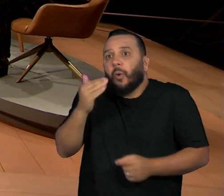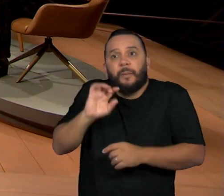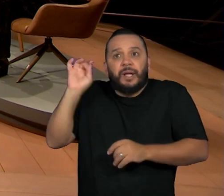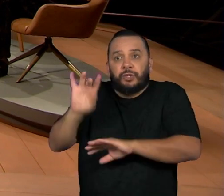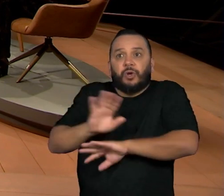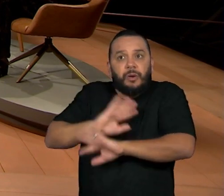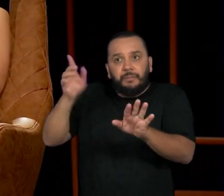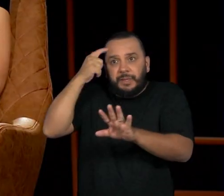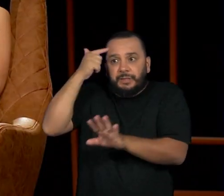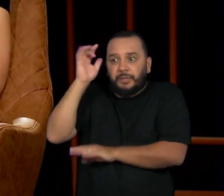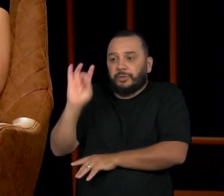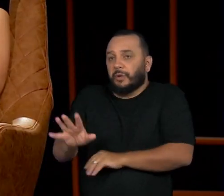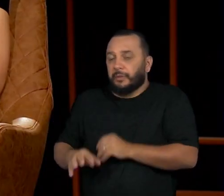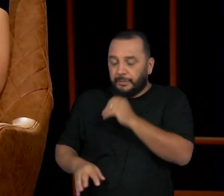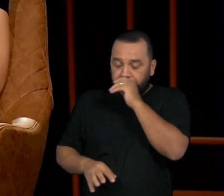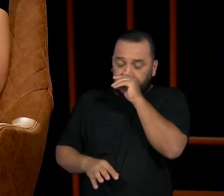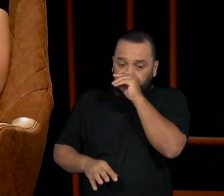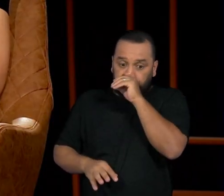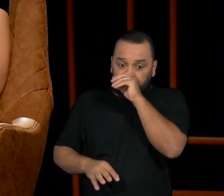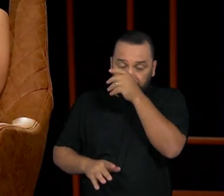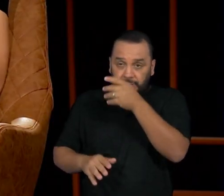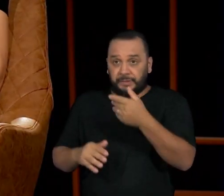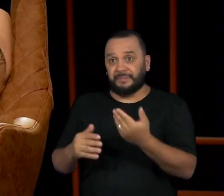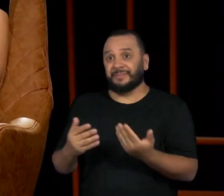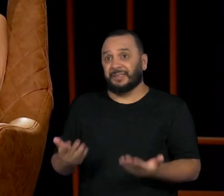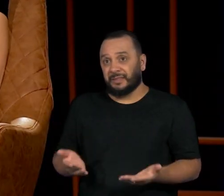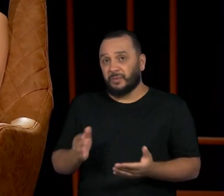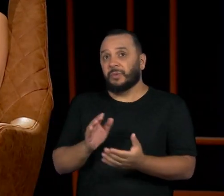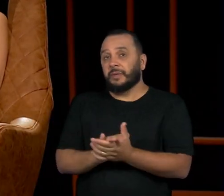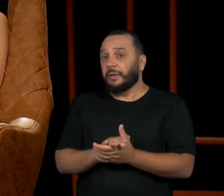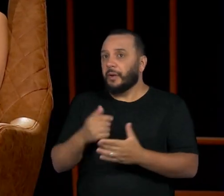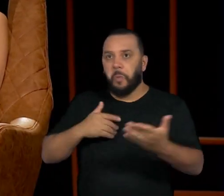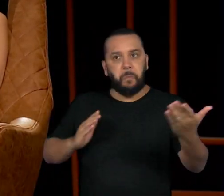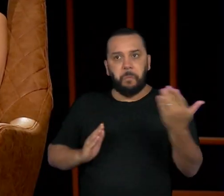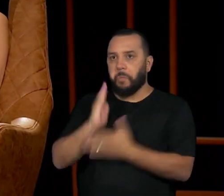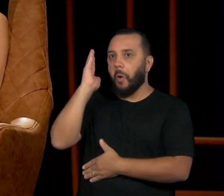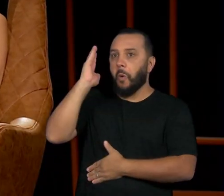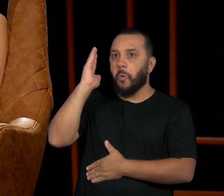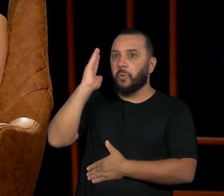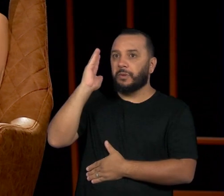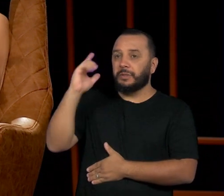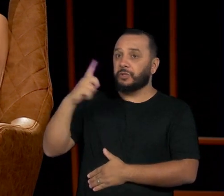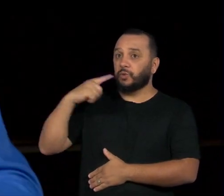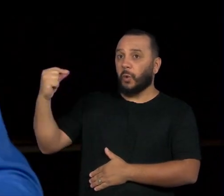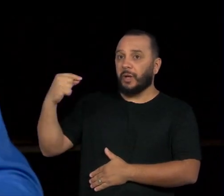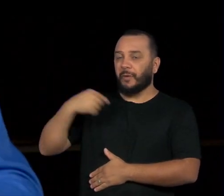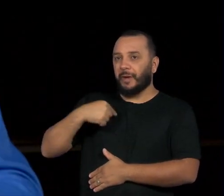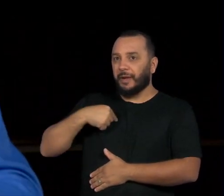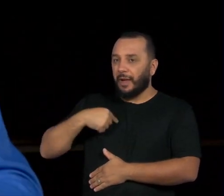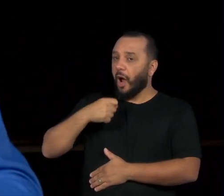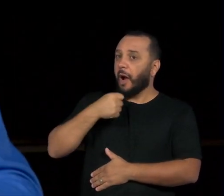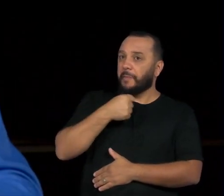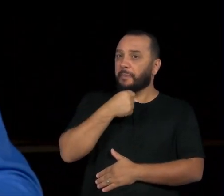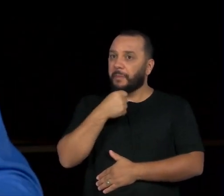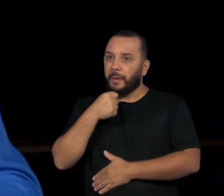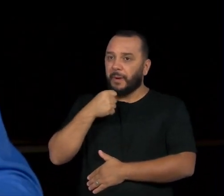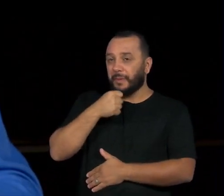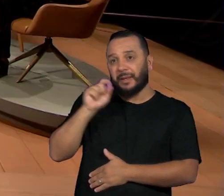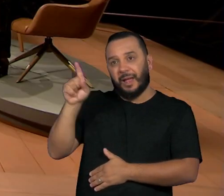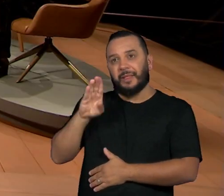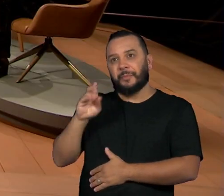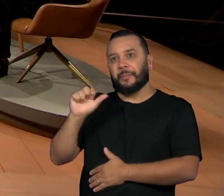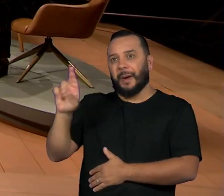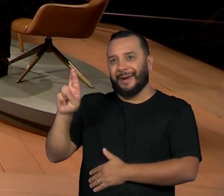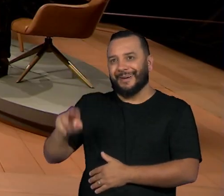Real. E então, eu passei no teste e fui escolhida para ser a cantora do bar. E